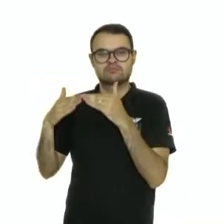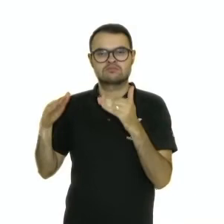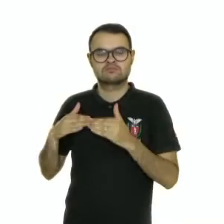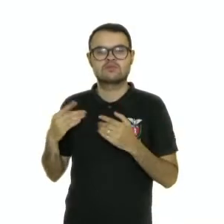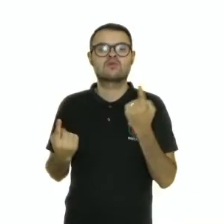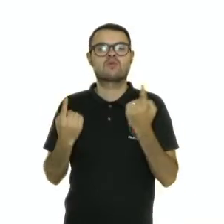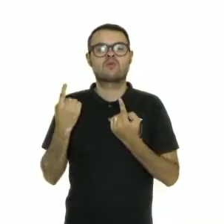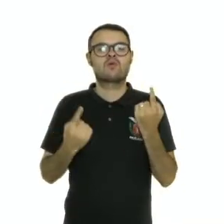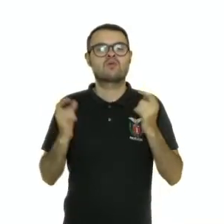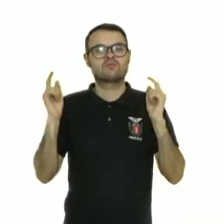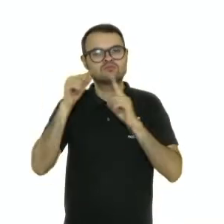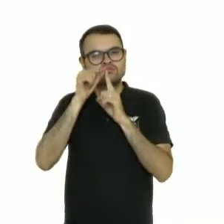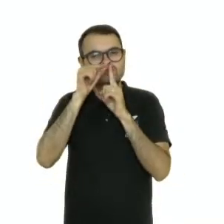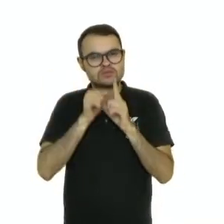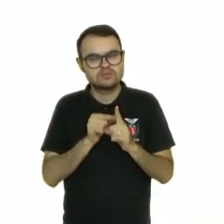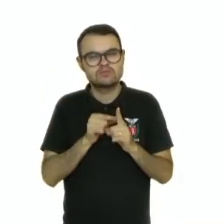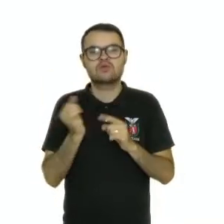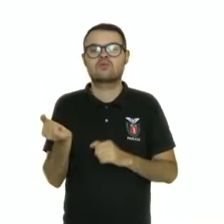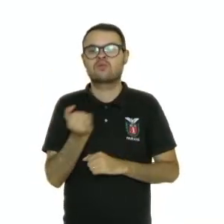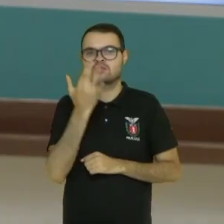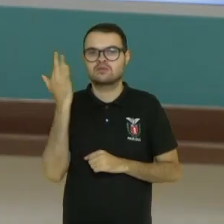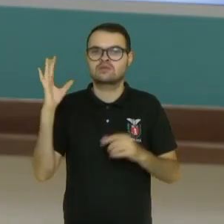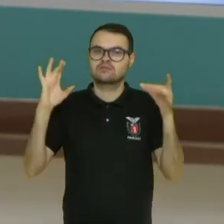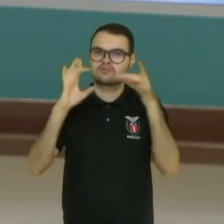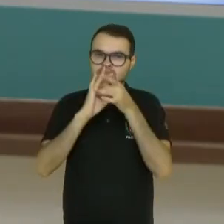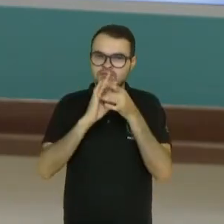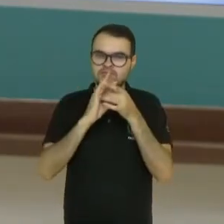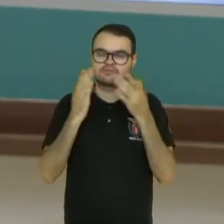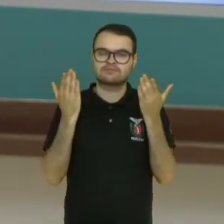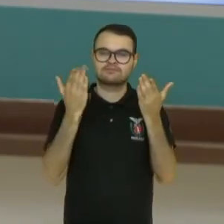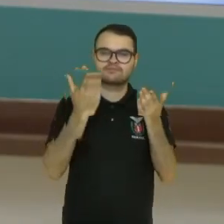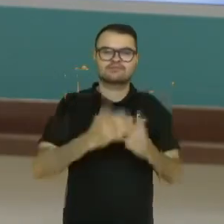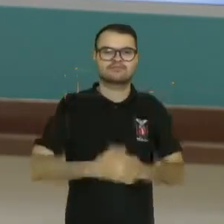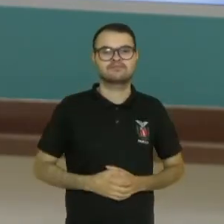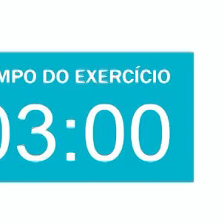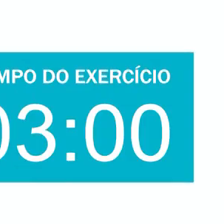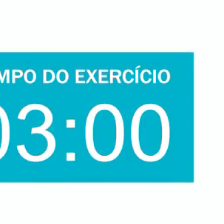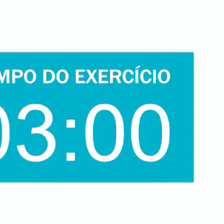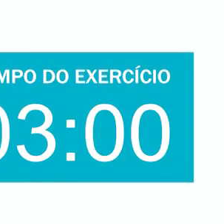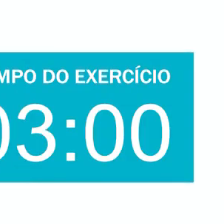químicas. Qual o tipo e a quantidade de ligações. Agora é com vocês.